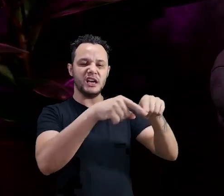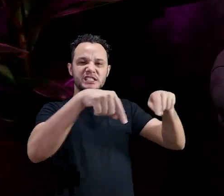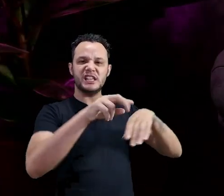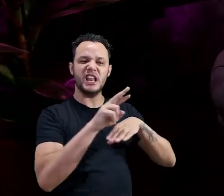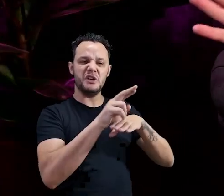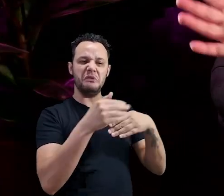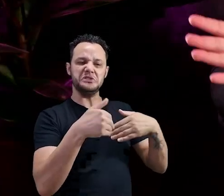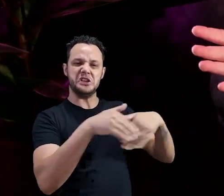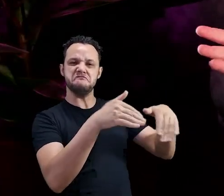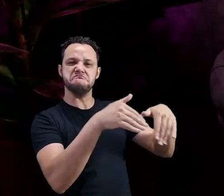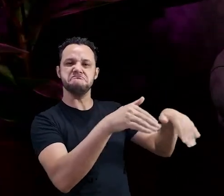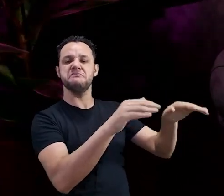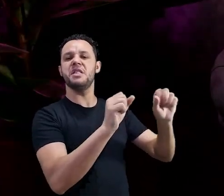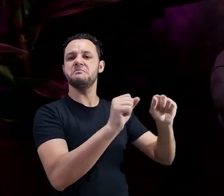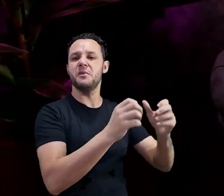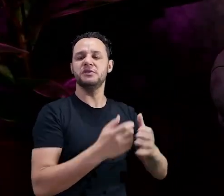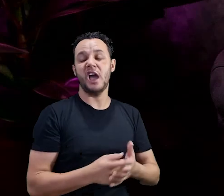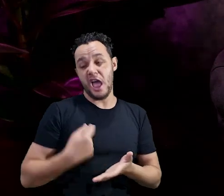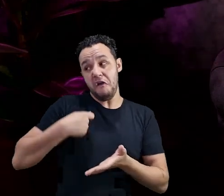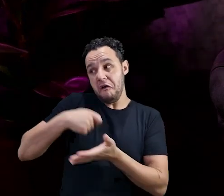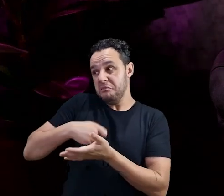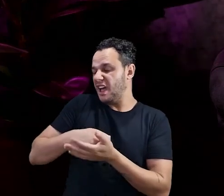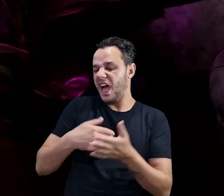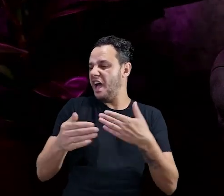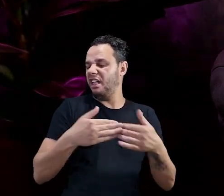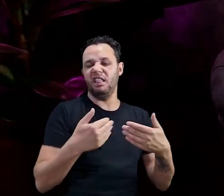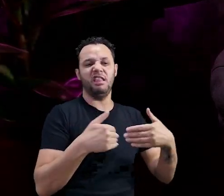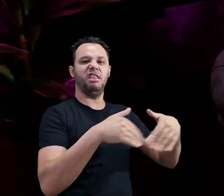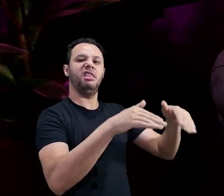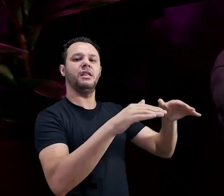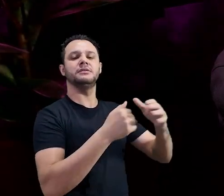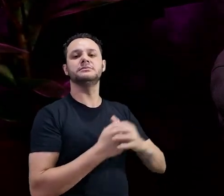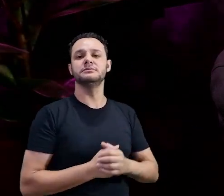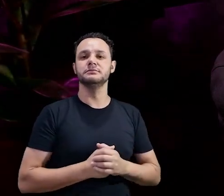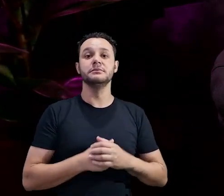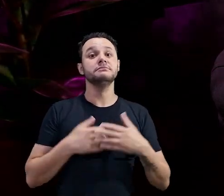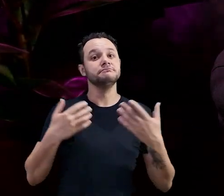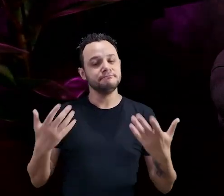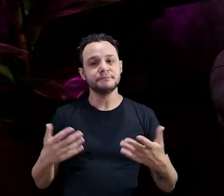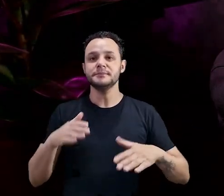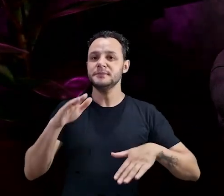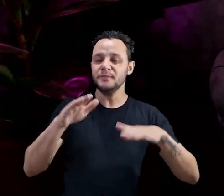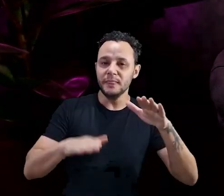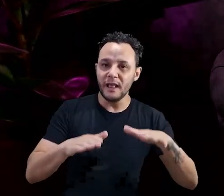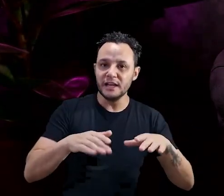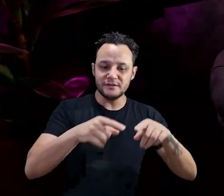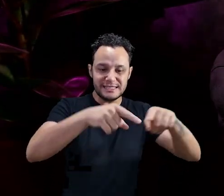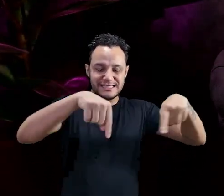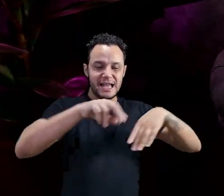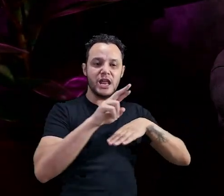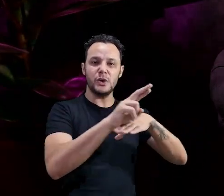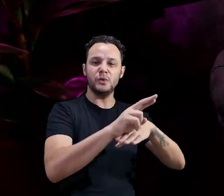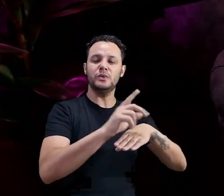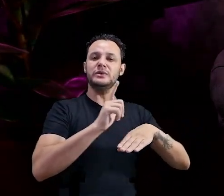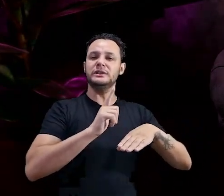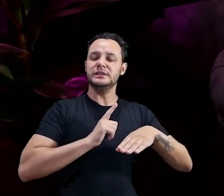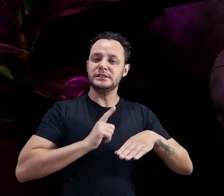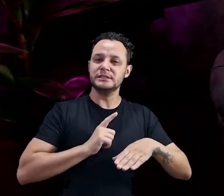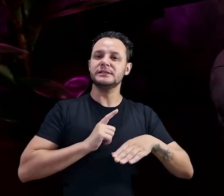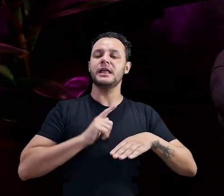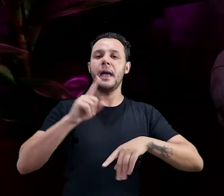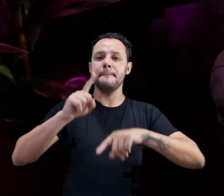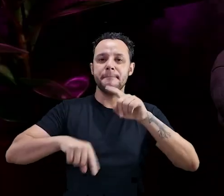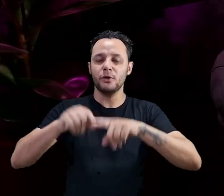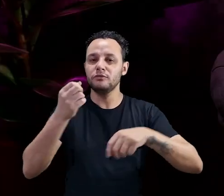deixar a sala de recurso em qualquer lugar, eu sou obrigado a ter, então vou deixar. Às vezes é uma sala em que os materiais de